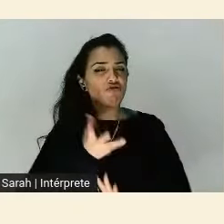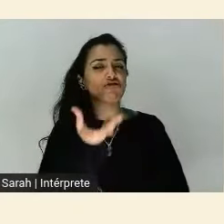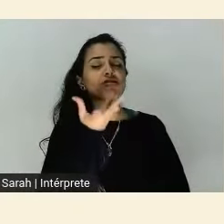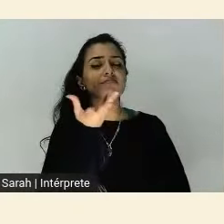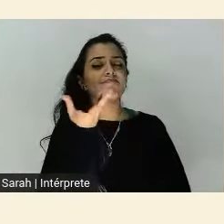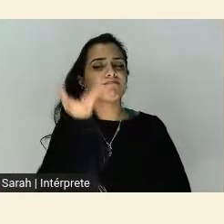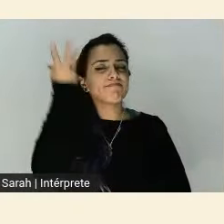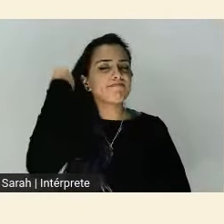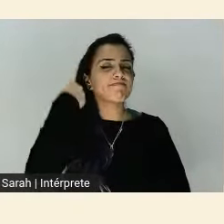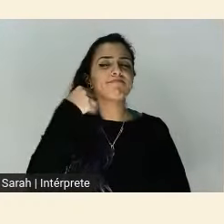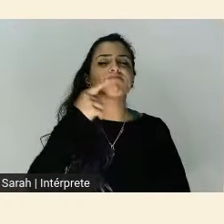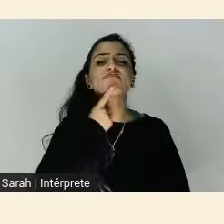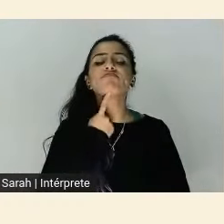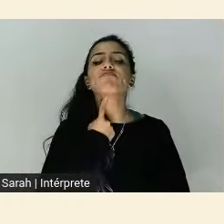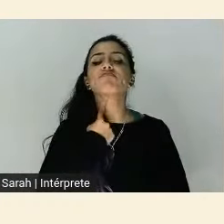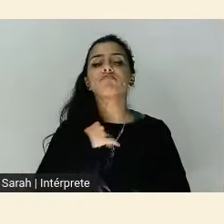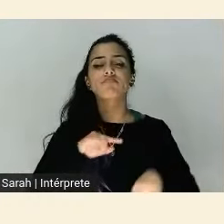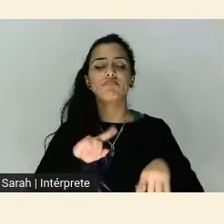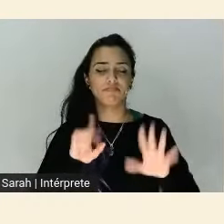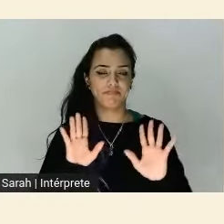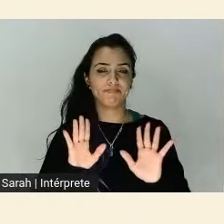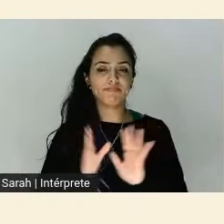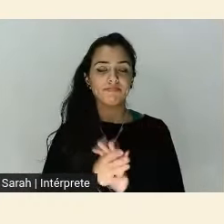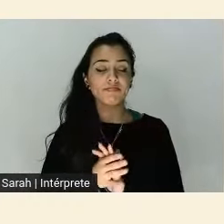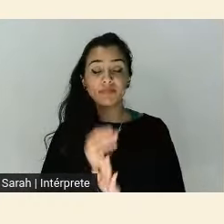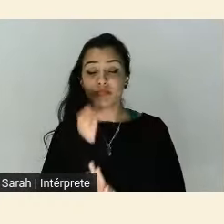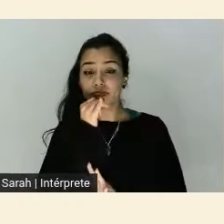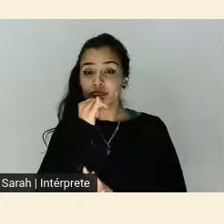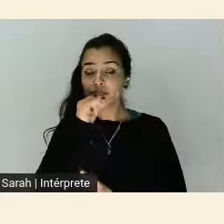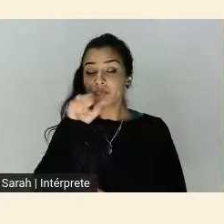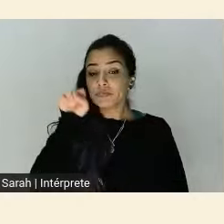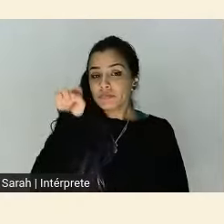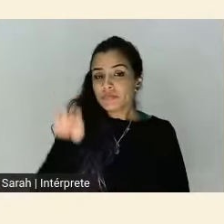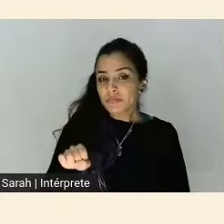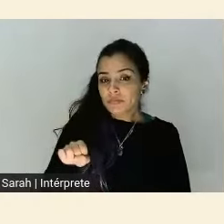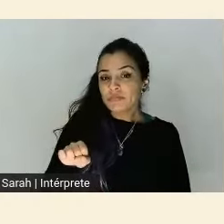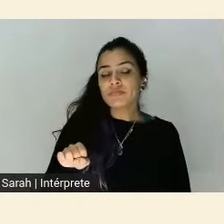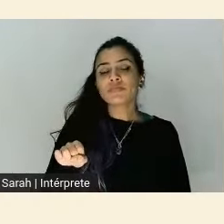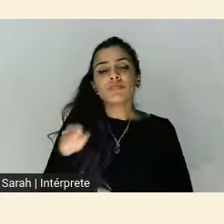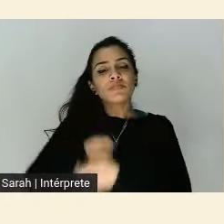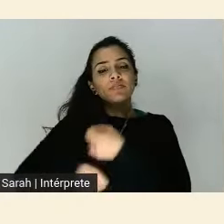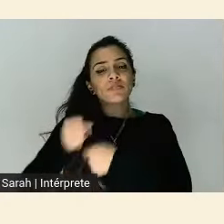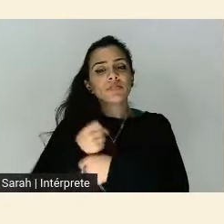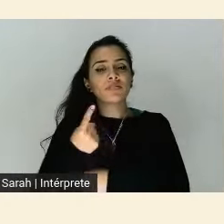extremo sul do Brasil, em 1921, chegou a Belém o poeta Raul Bopp.